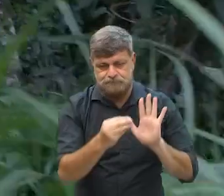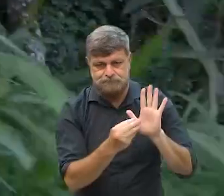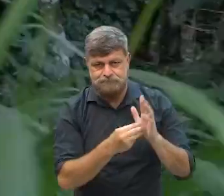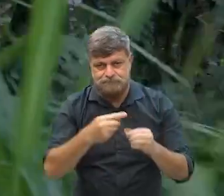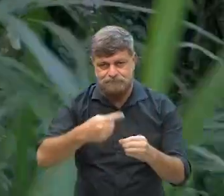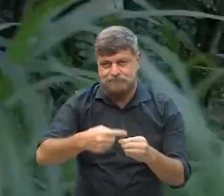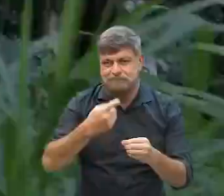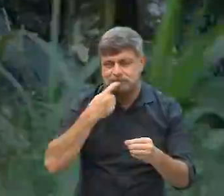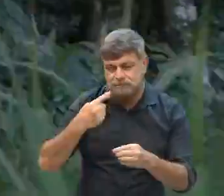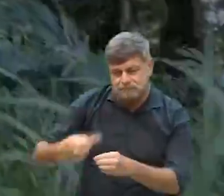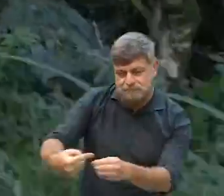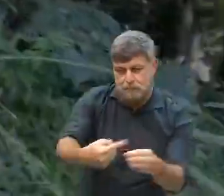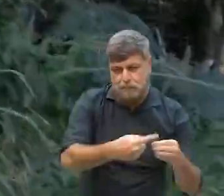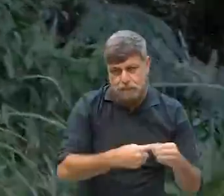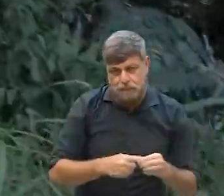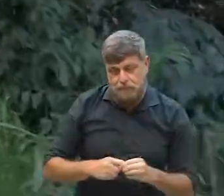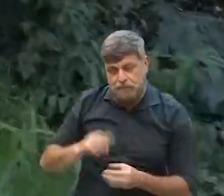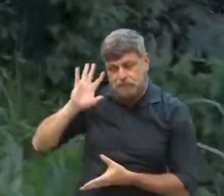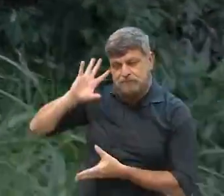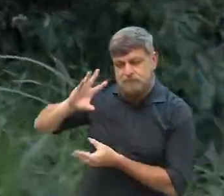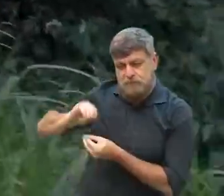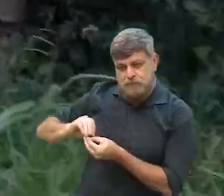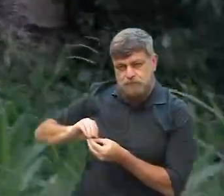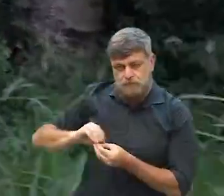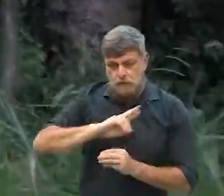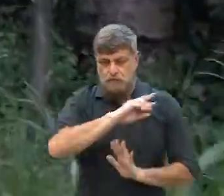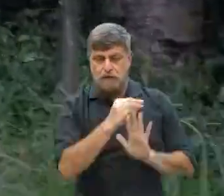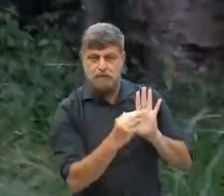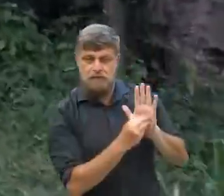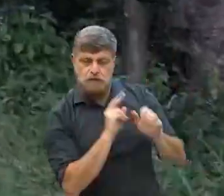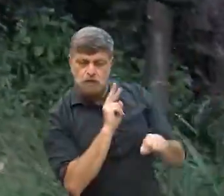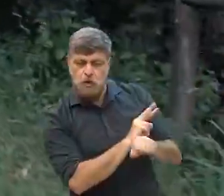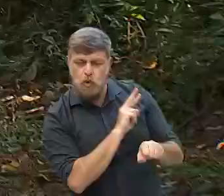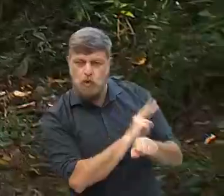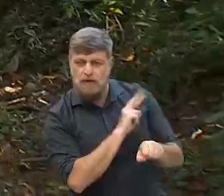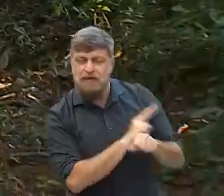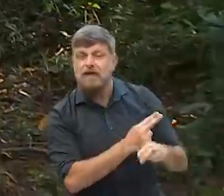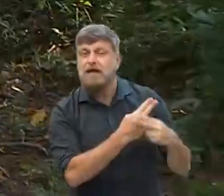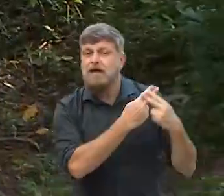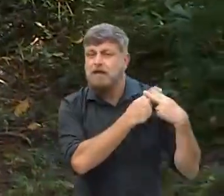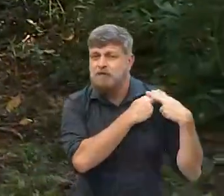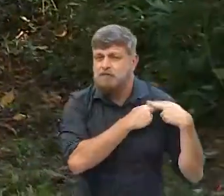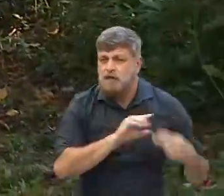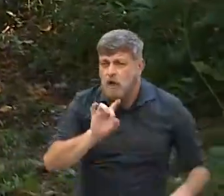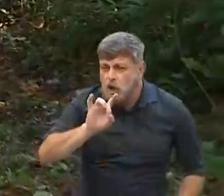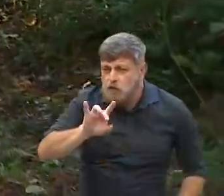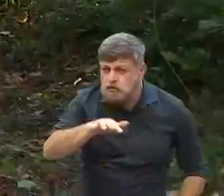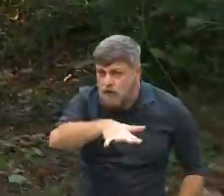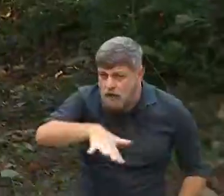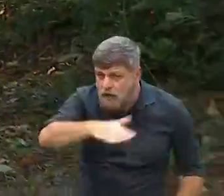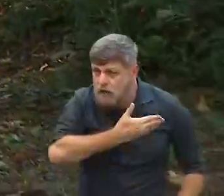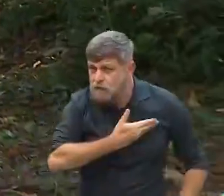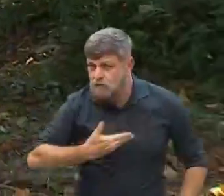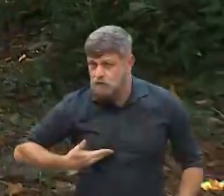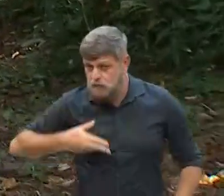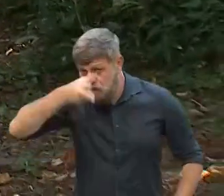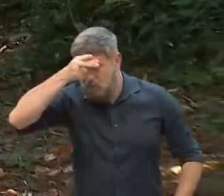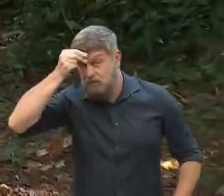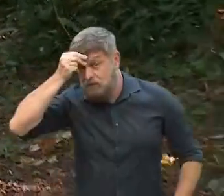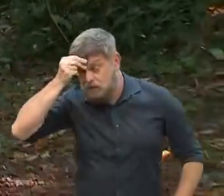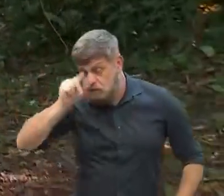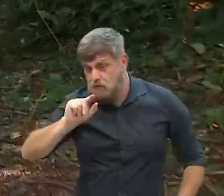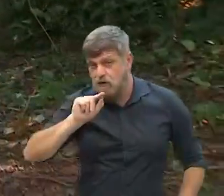RMC. Afinal de contas, a preservação ambiental é responsabilidade apenas do poder público? Quais